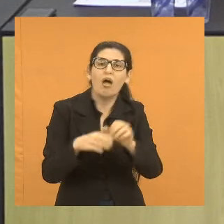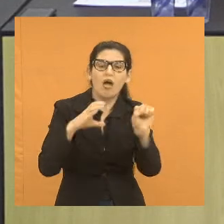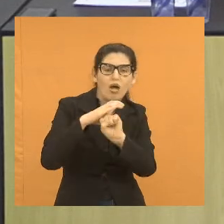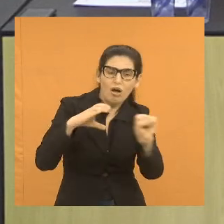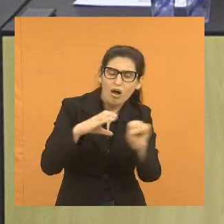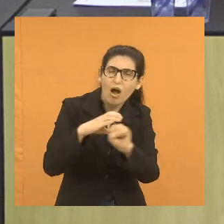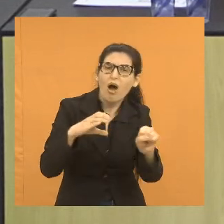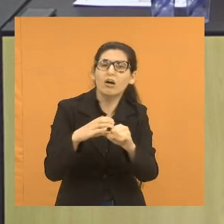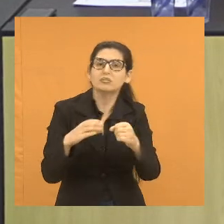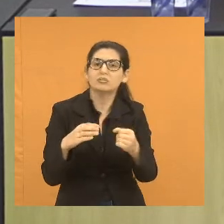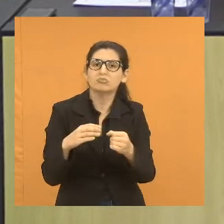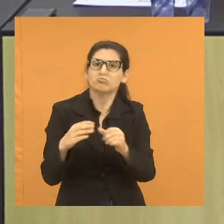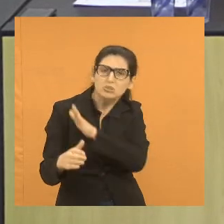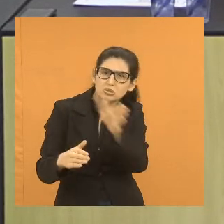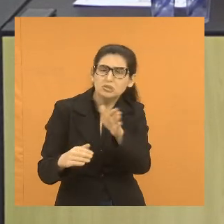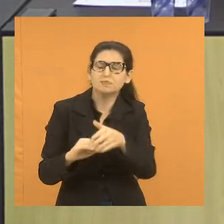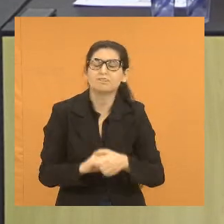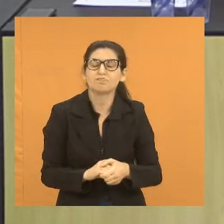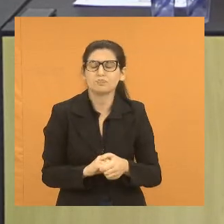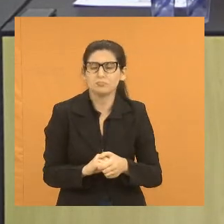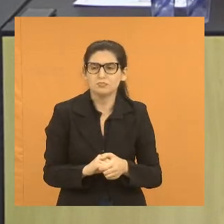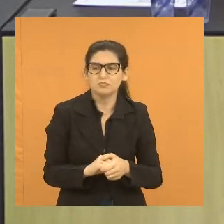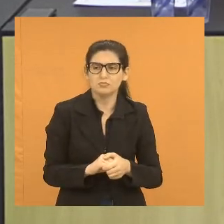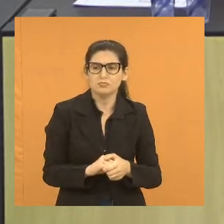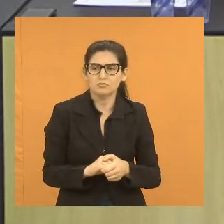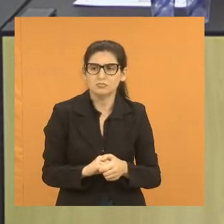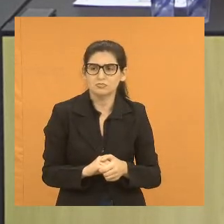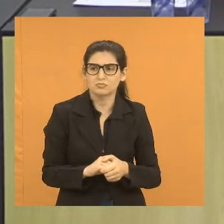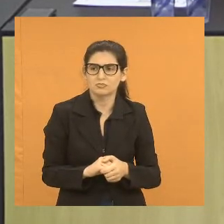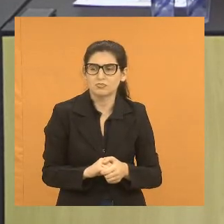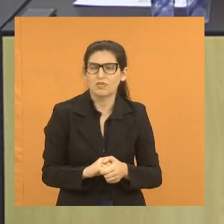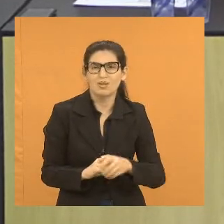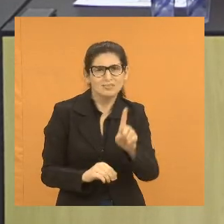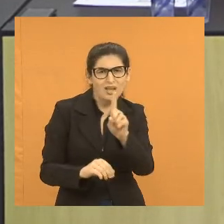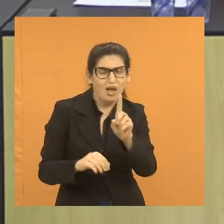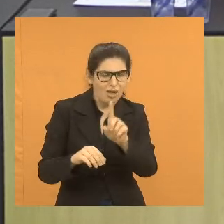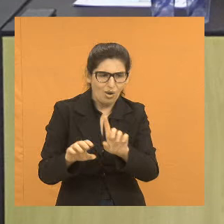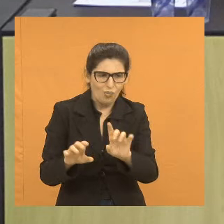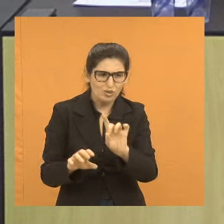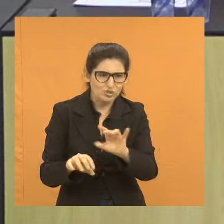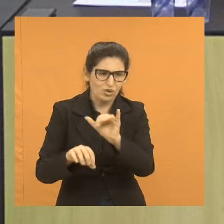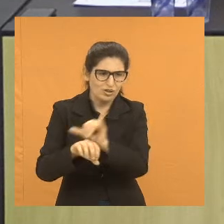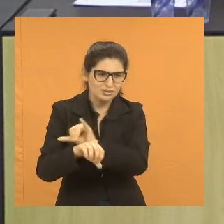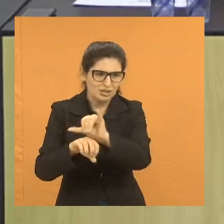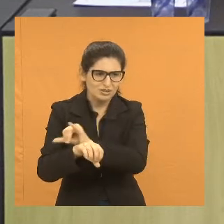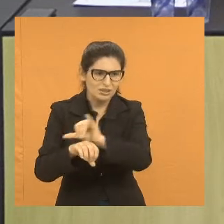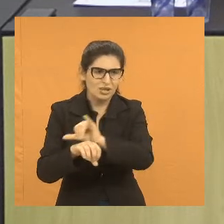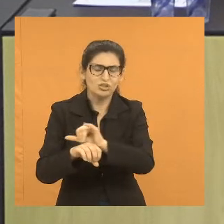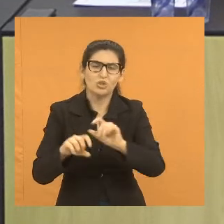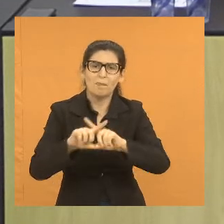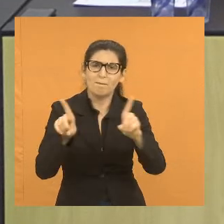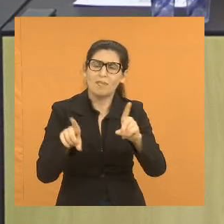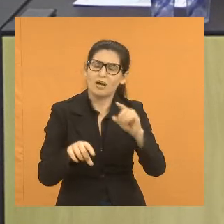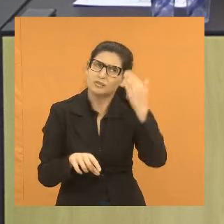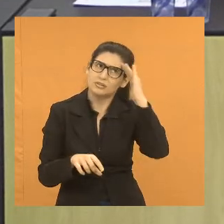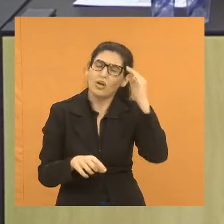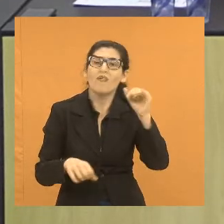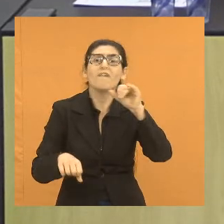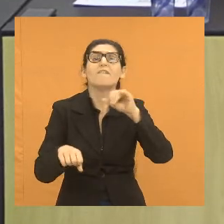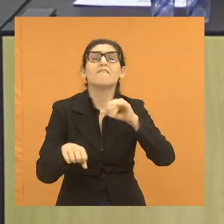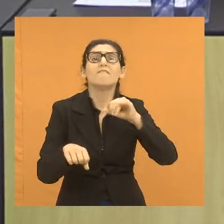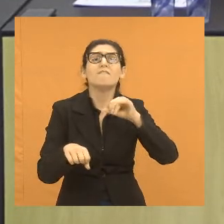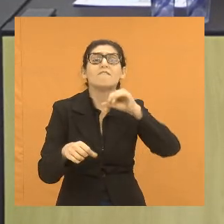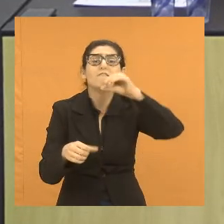diagnosticado. Nesse sentido não é a logística. No nosso entendimento, falta ambulância